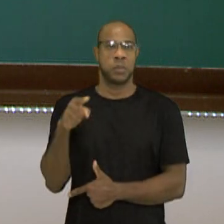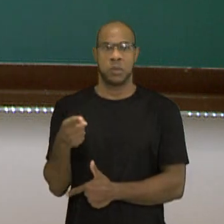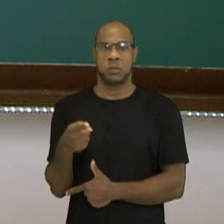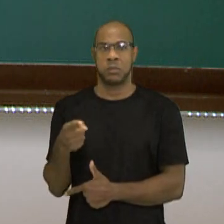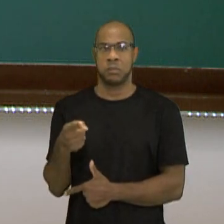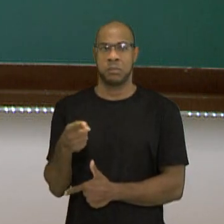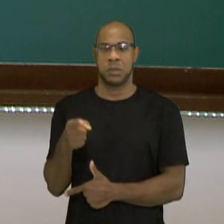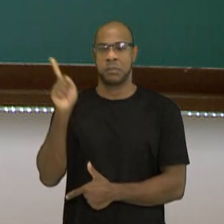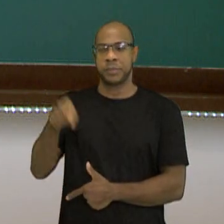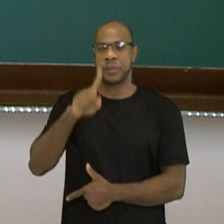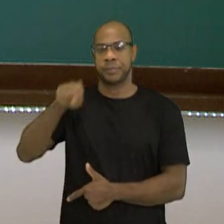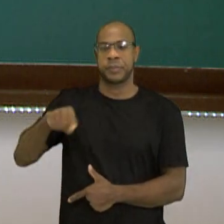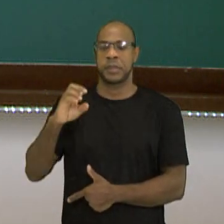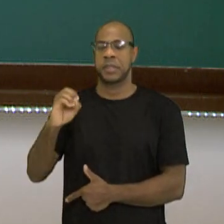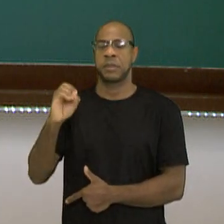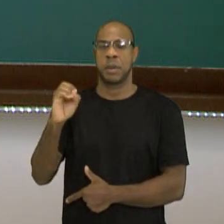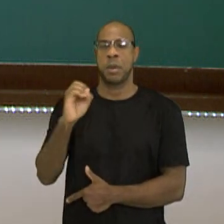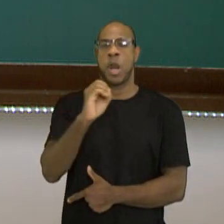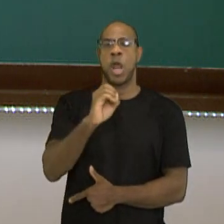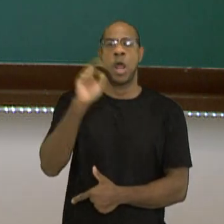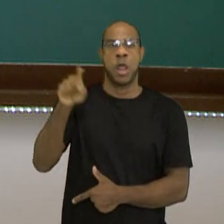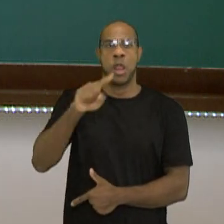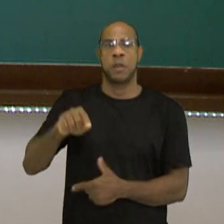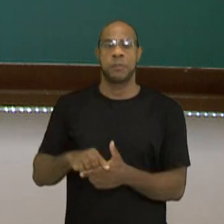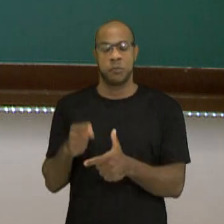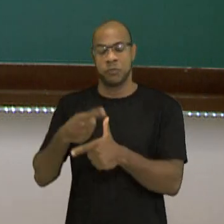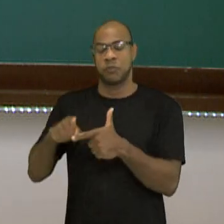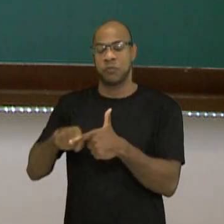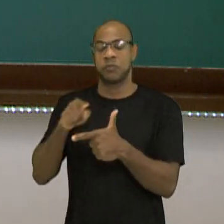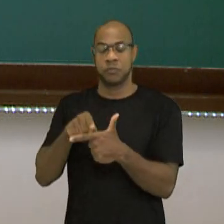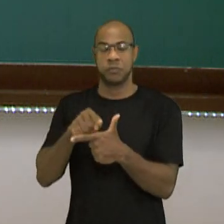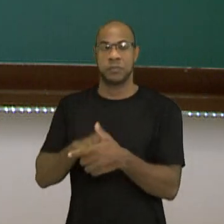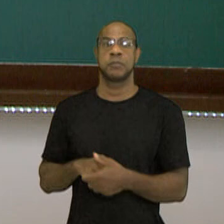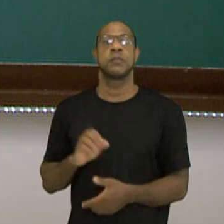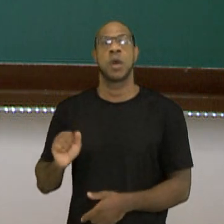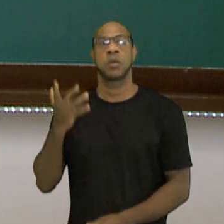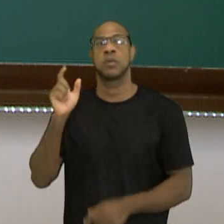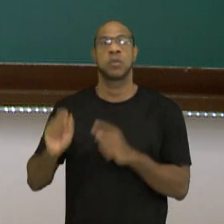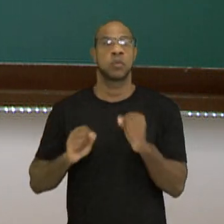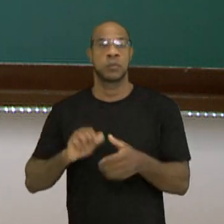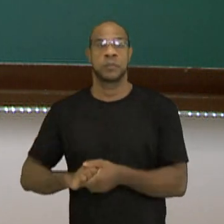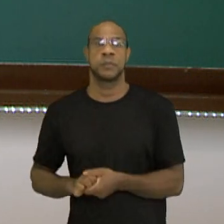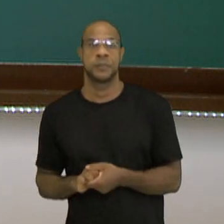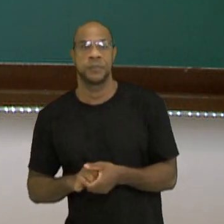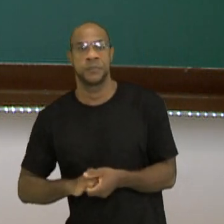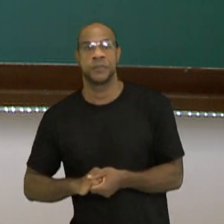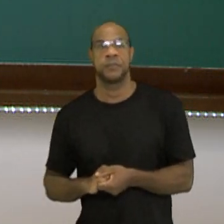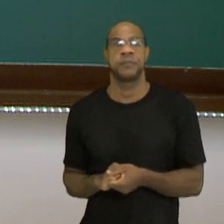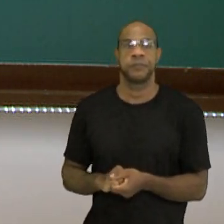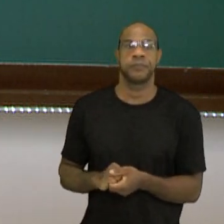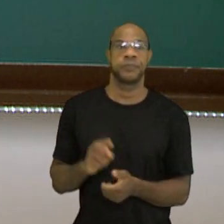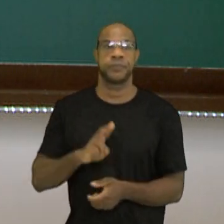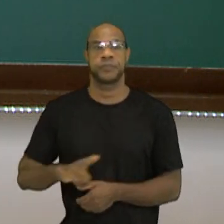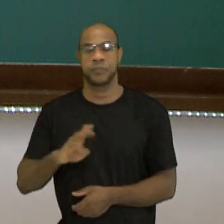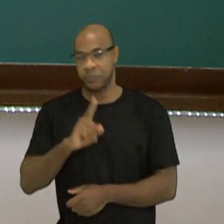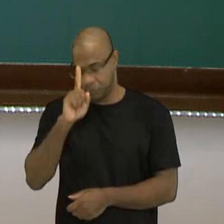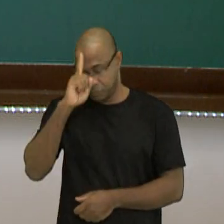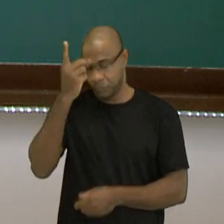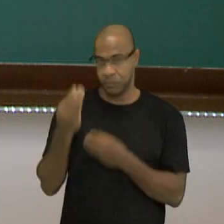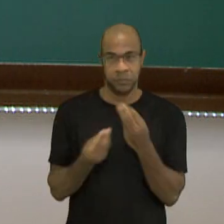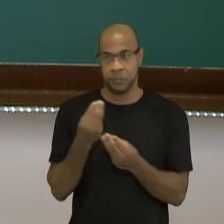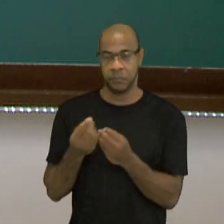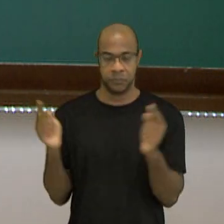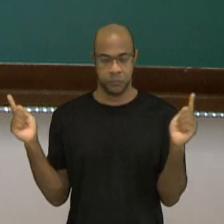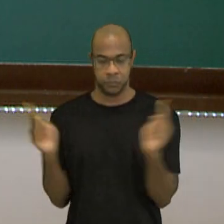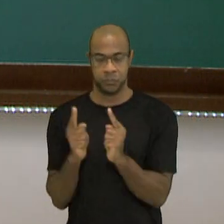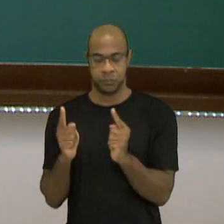zeros. Dividir, certo? Então, o que vai acontecer? A gente vai usar essa ideia na